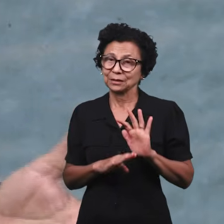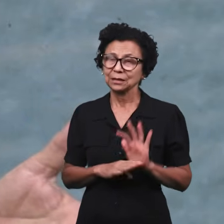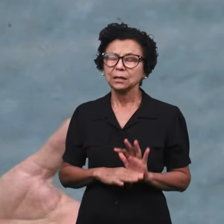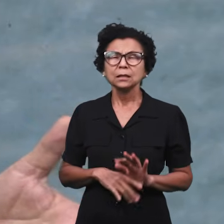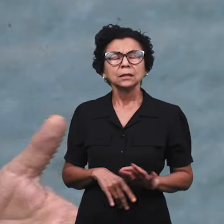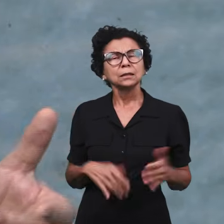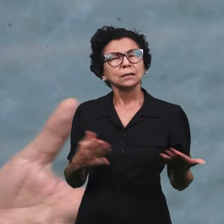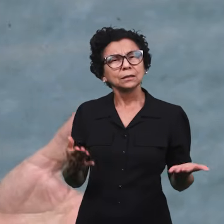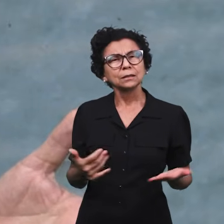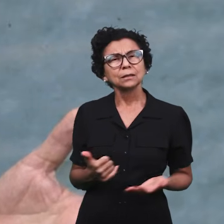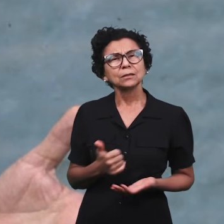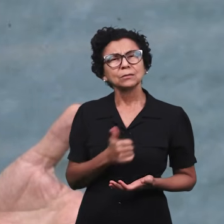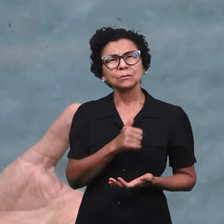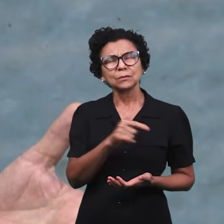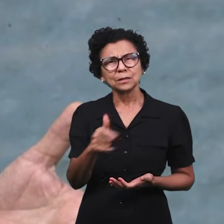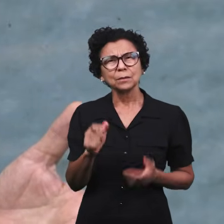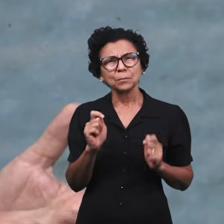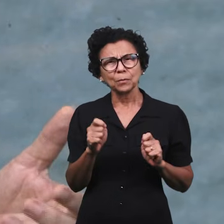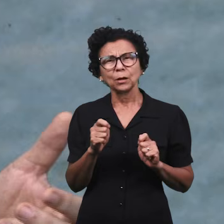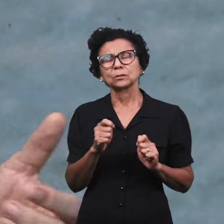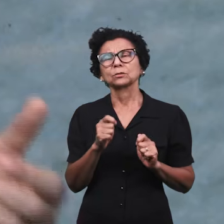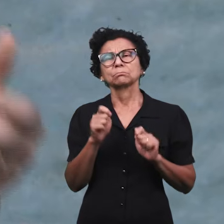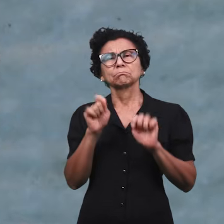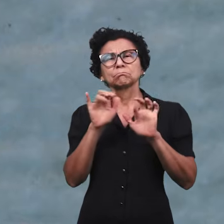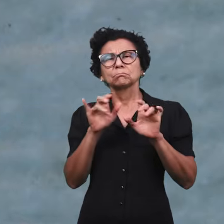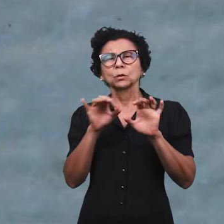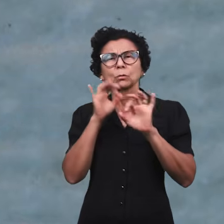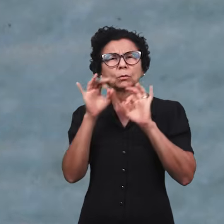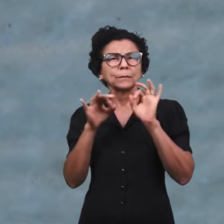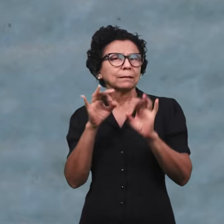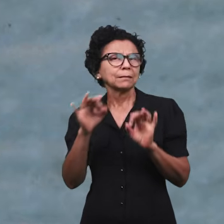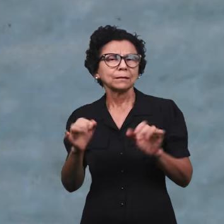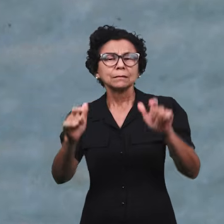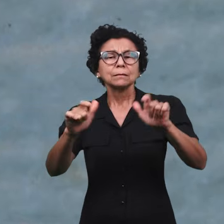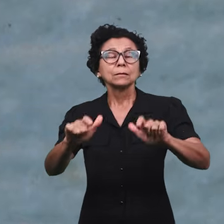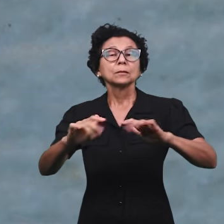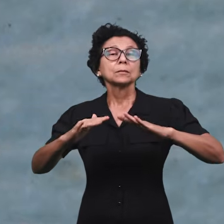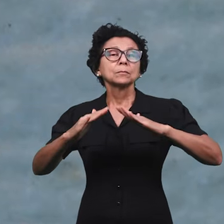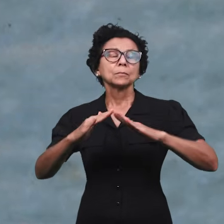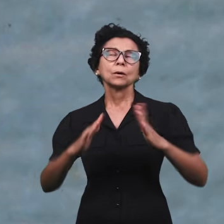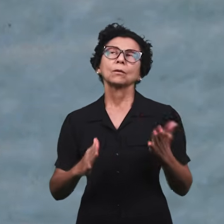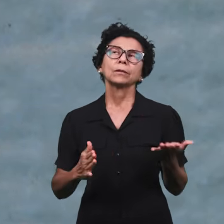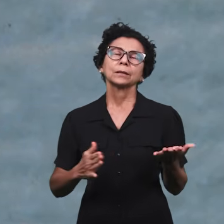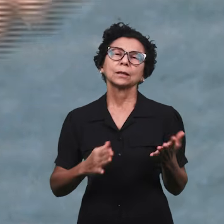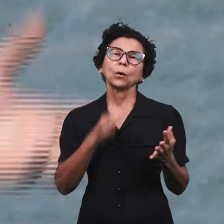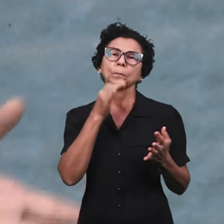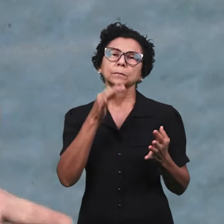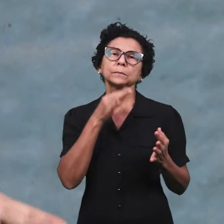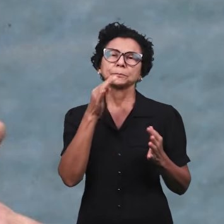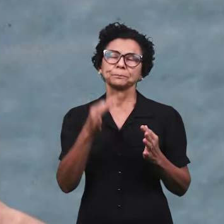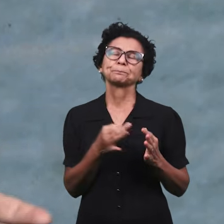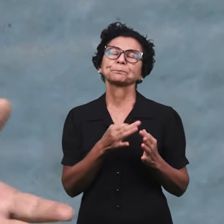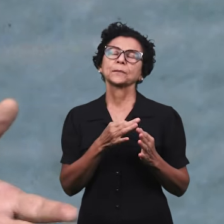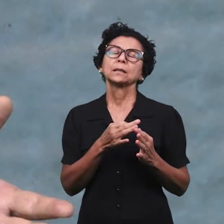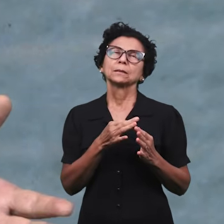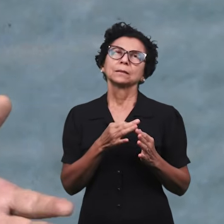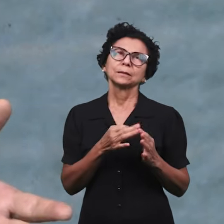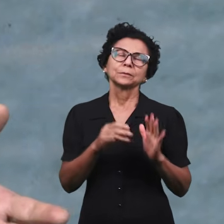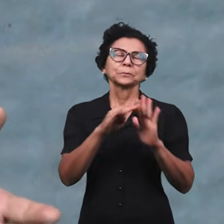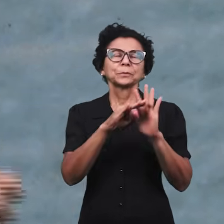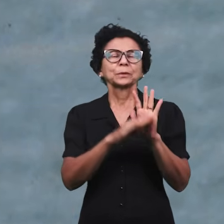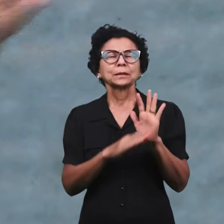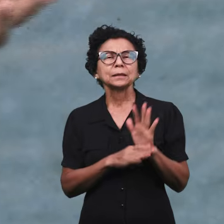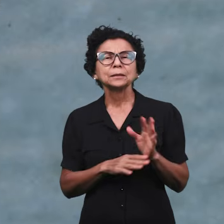faça algum comentário, fale de onde você está falando, comente o que você está achando do programa, o que você aprendeu, que coisa